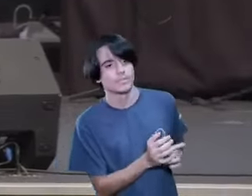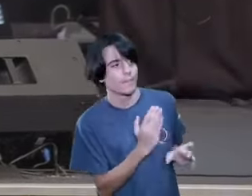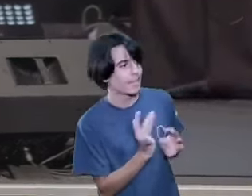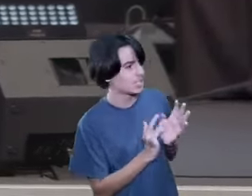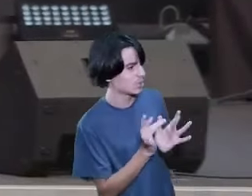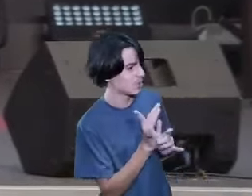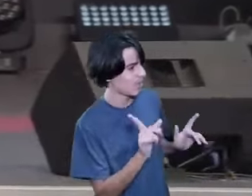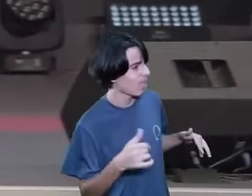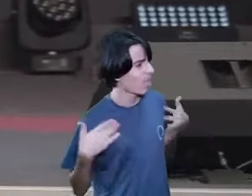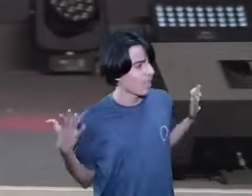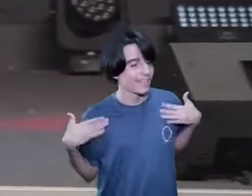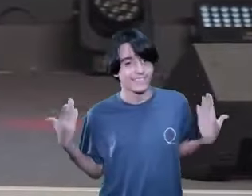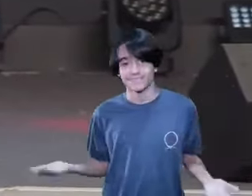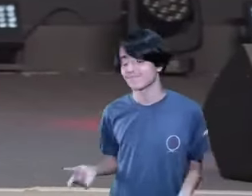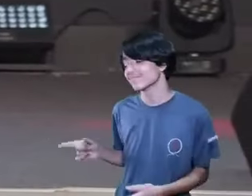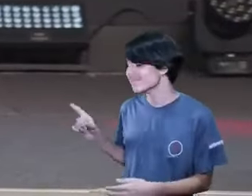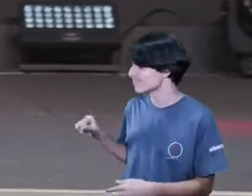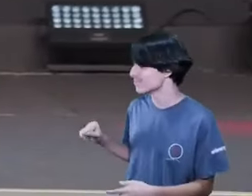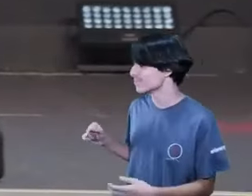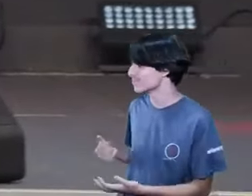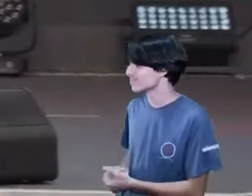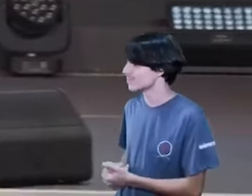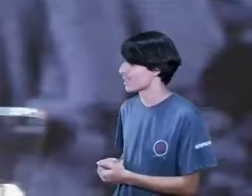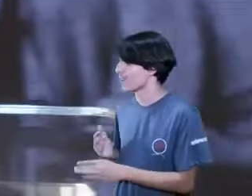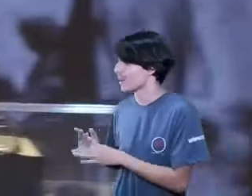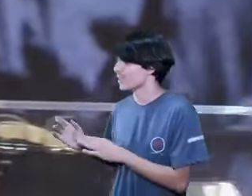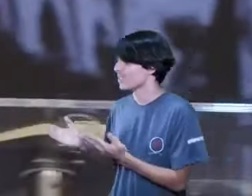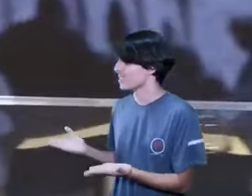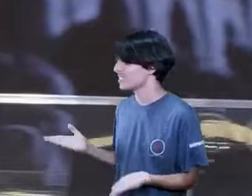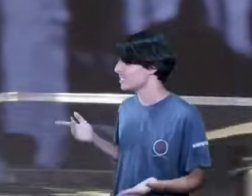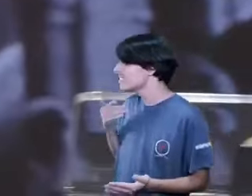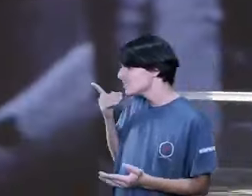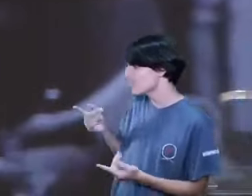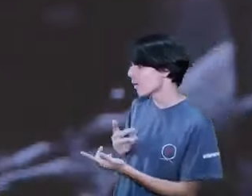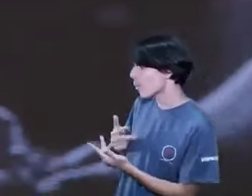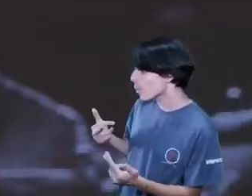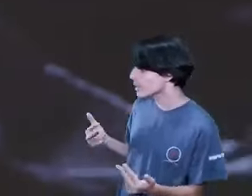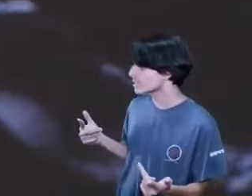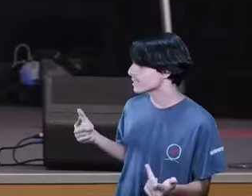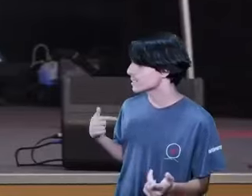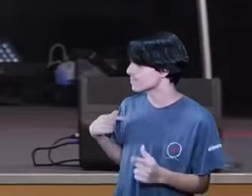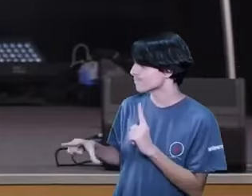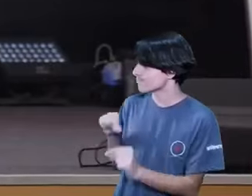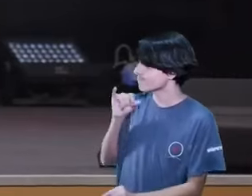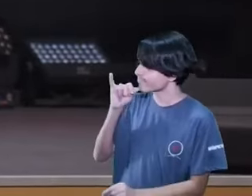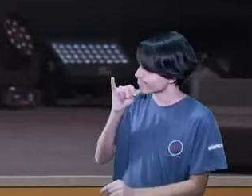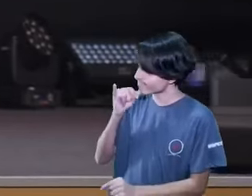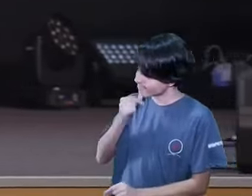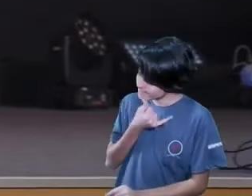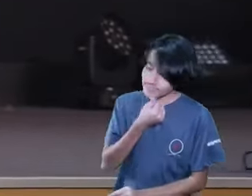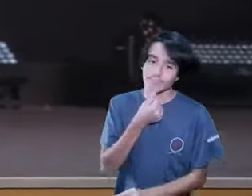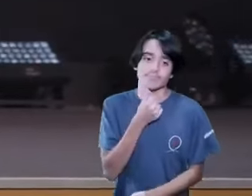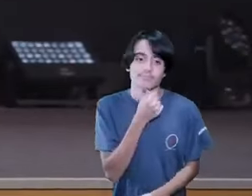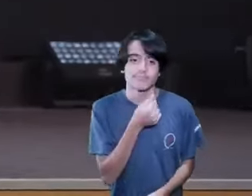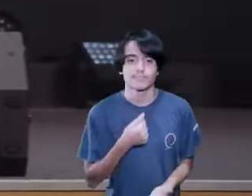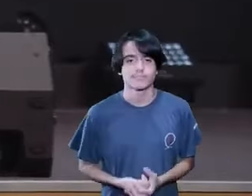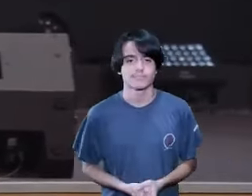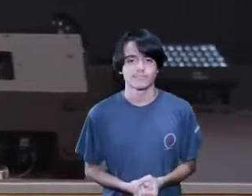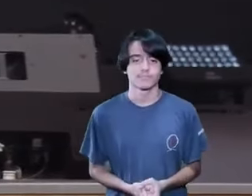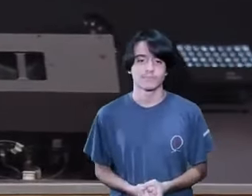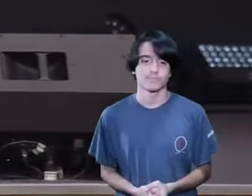Deus da alegria? É, Jesus não. É, mas hoje ele falou um negócio lá que me fez sair de lá. E aí, permita o